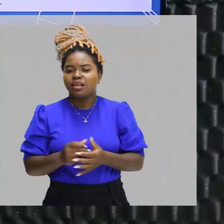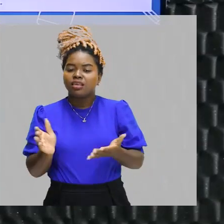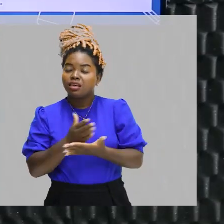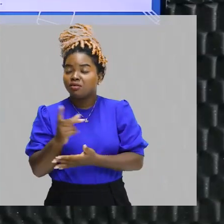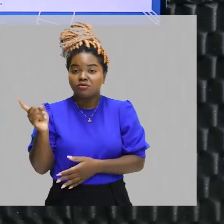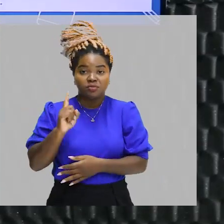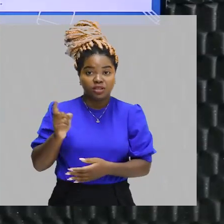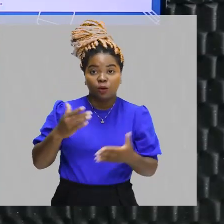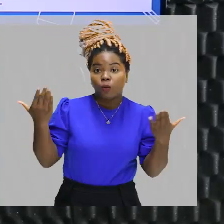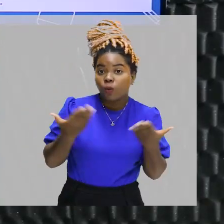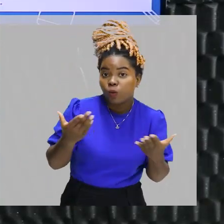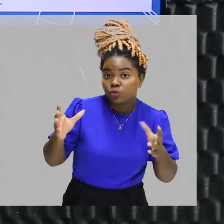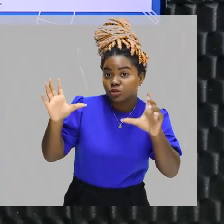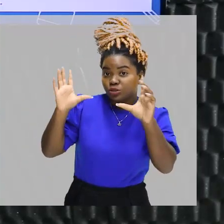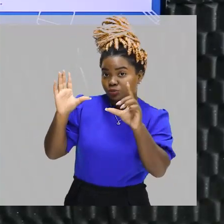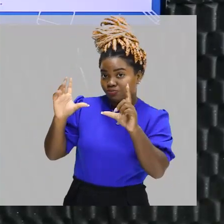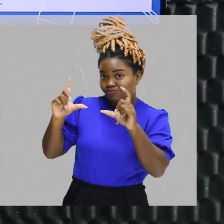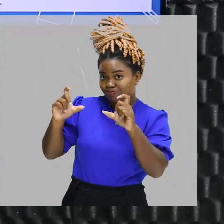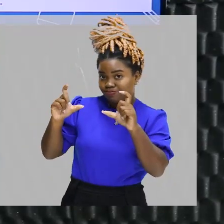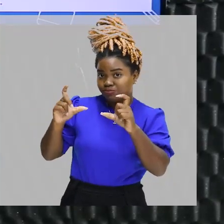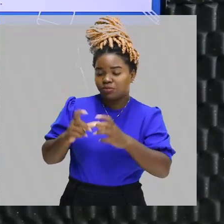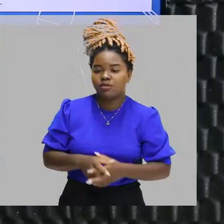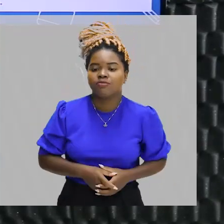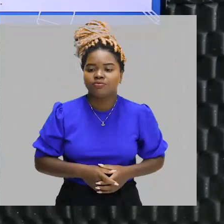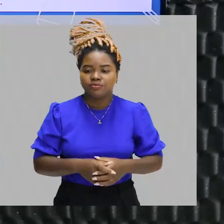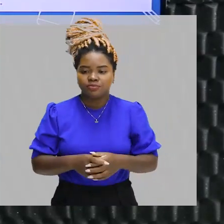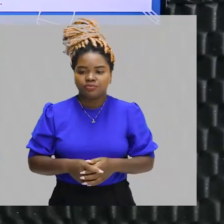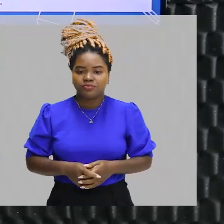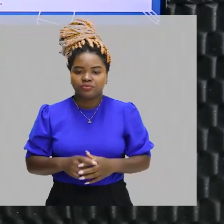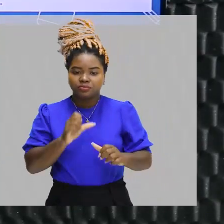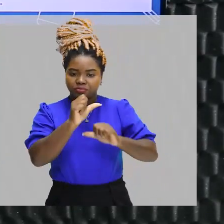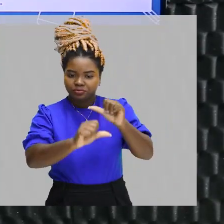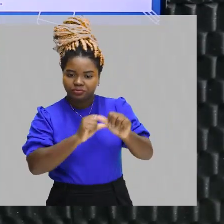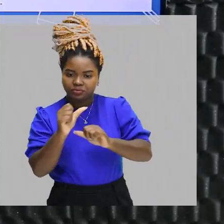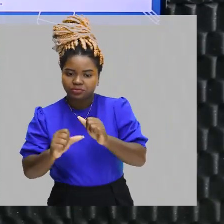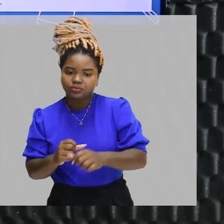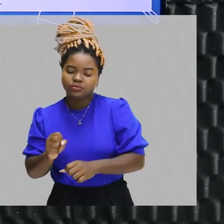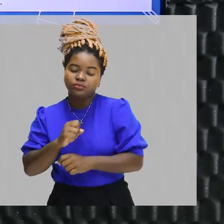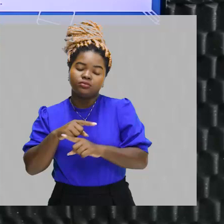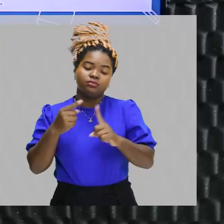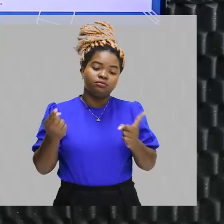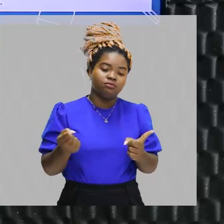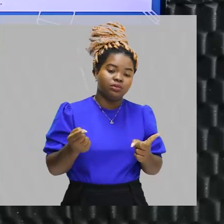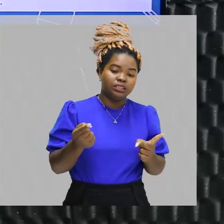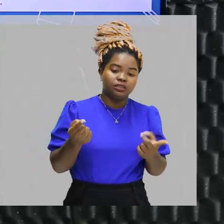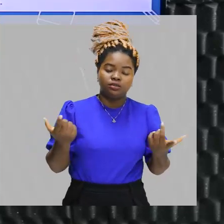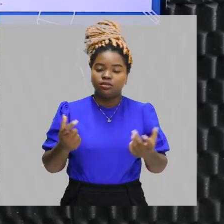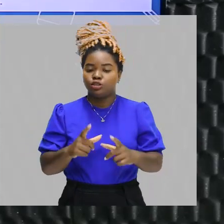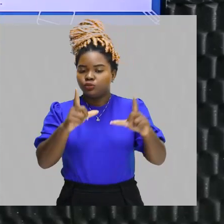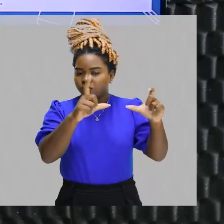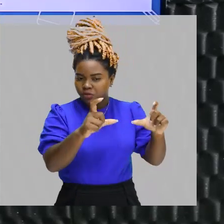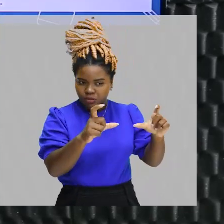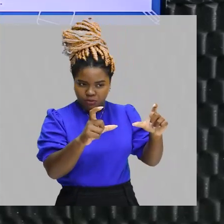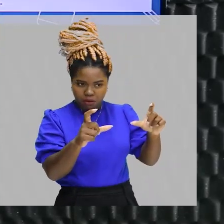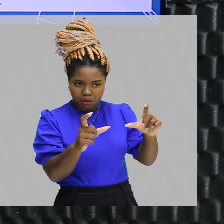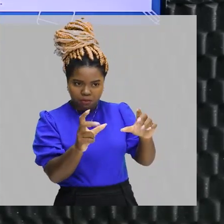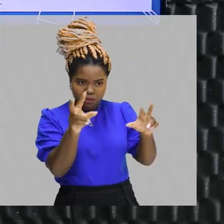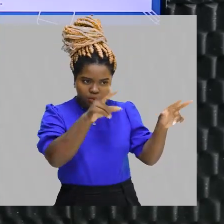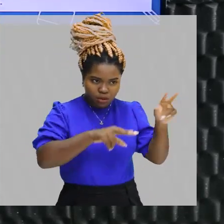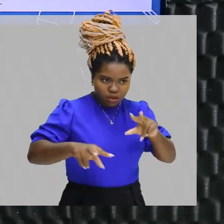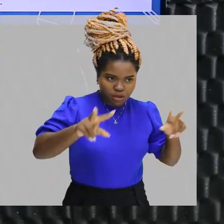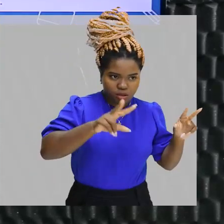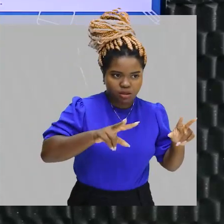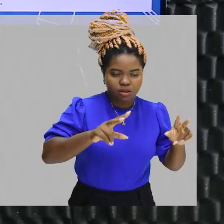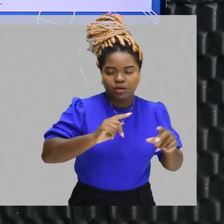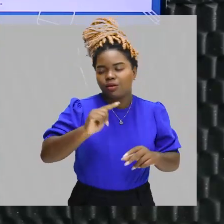não. Hoje a fotografia é um hábito popular, só que você fotografar e você ter uma visão artística da fotografia é